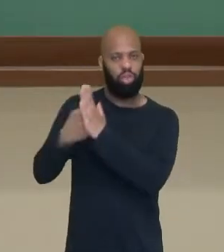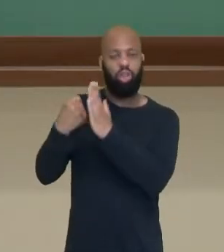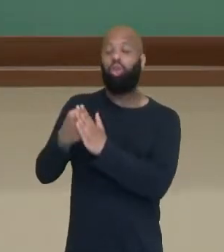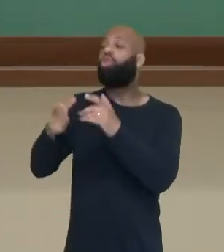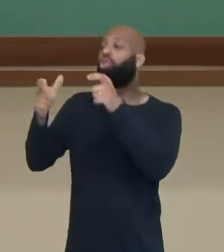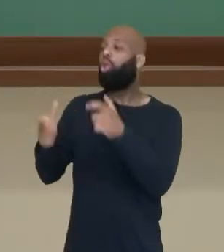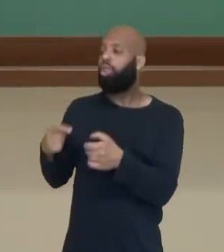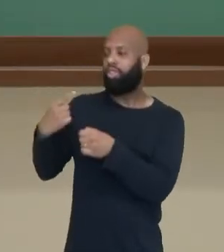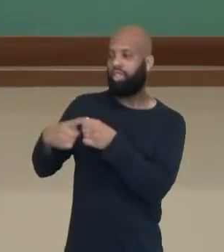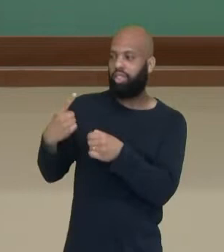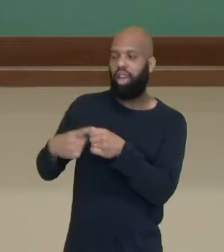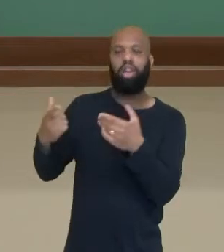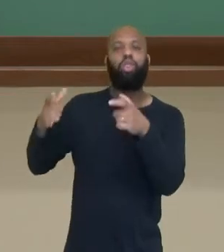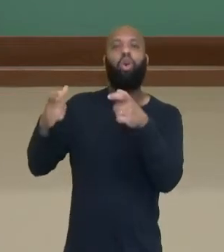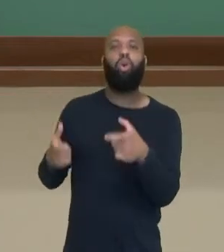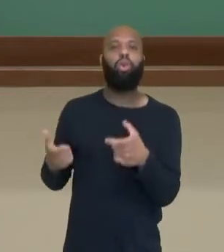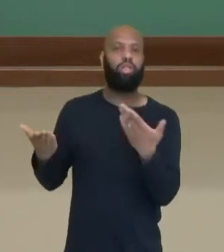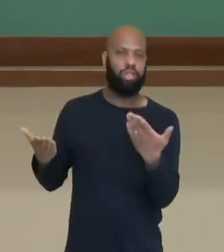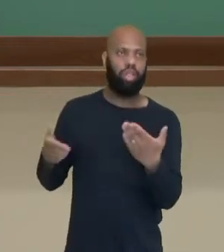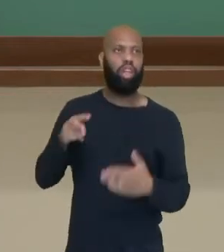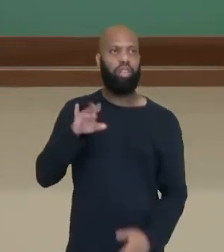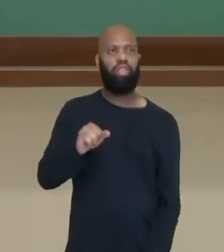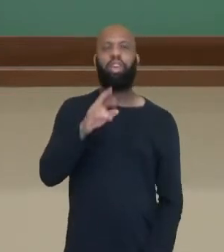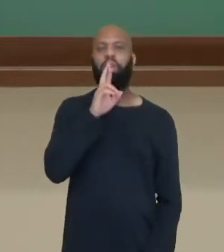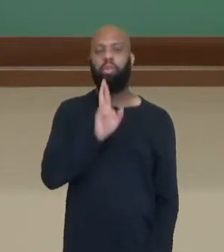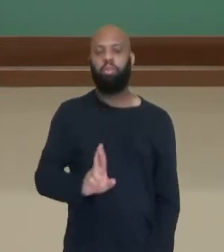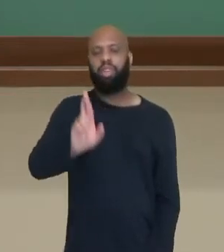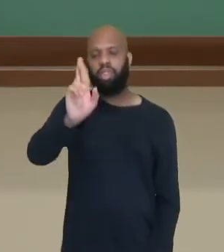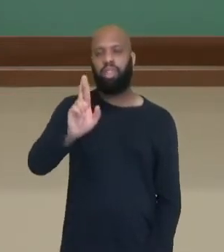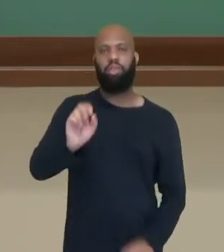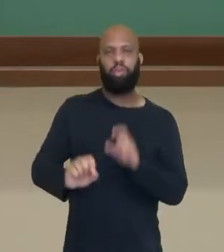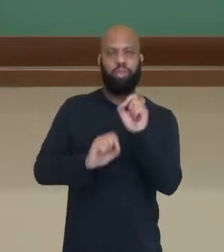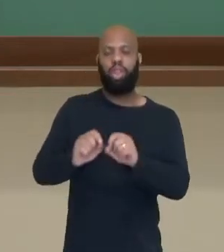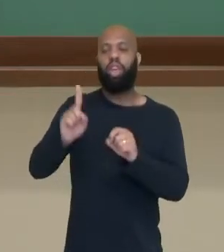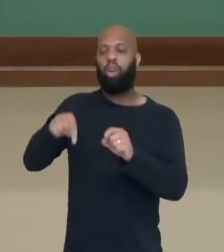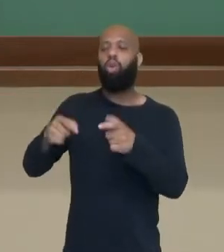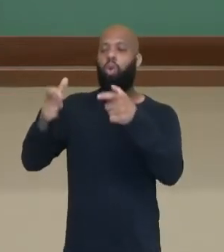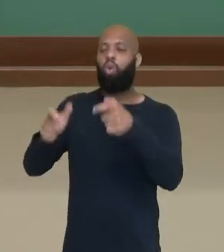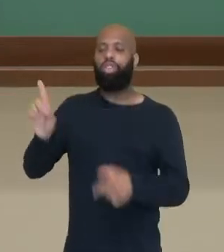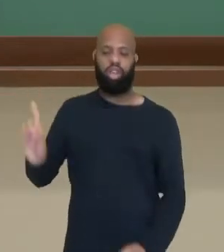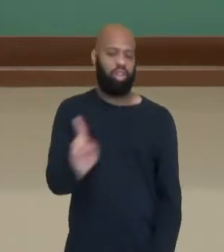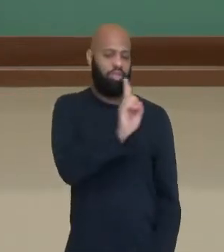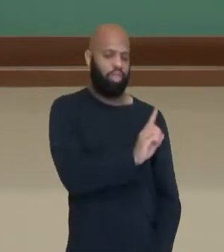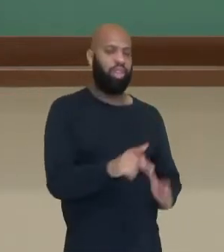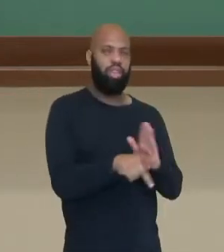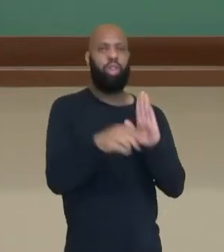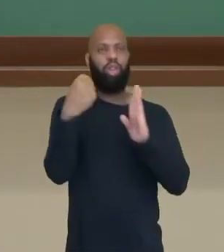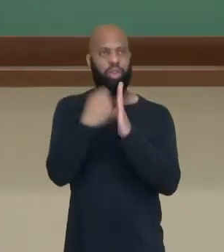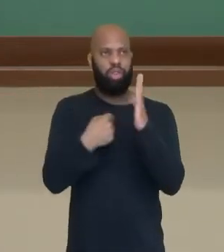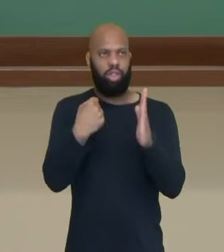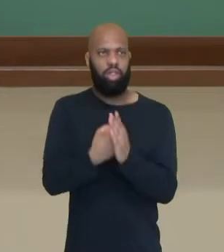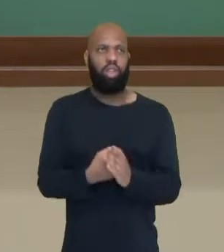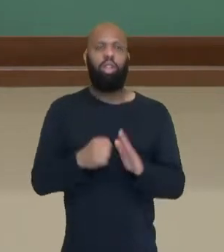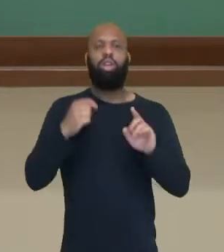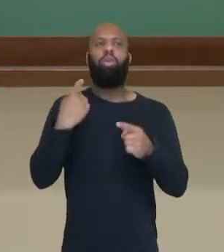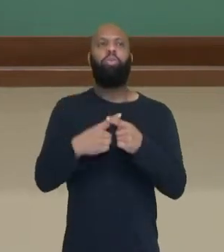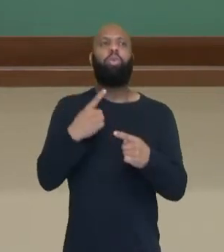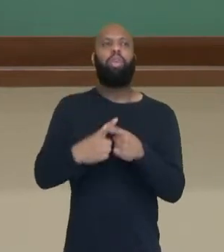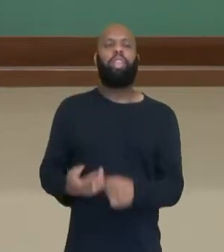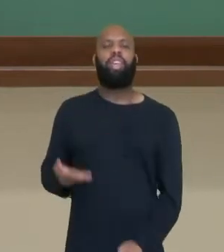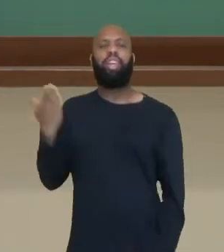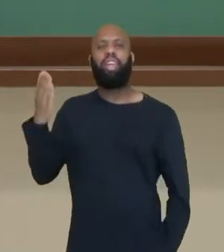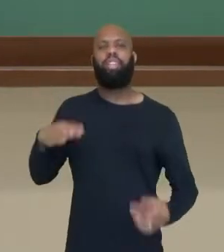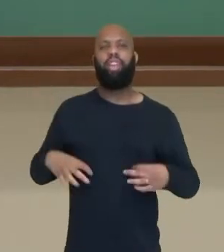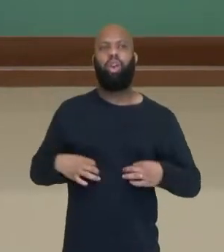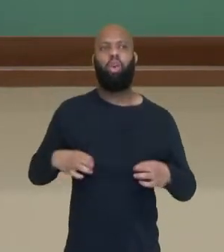Então, dependendo da cor, vai representar uma origem diferente, que é da onde veio esse lutador de sumô. Por que o mawashi? Por